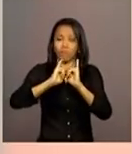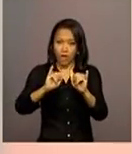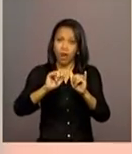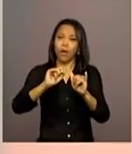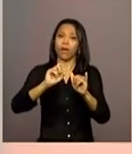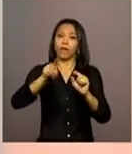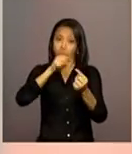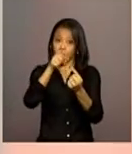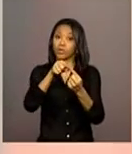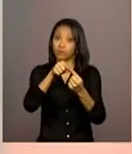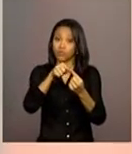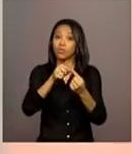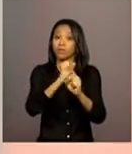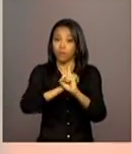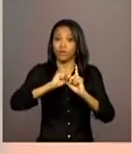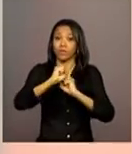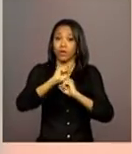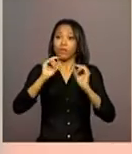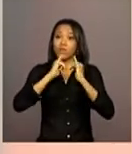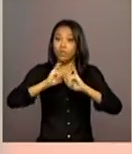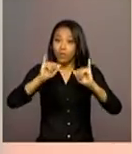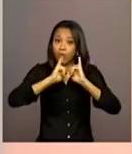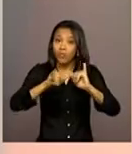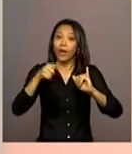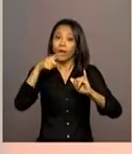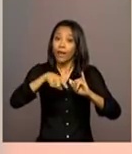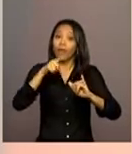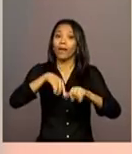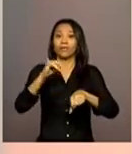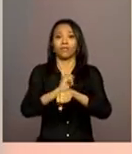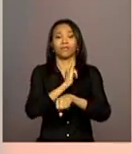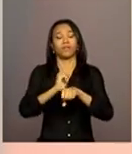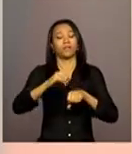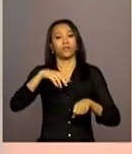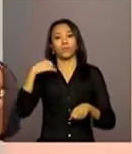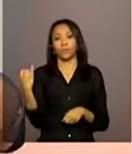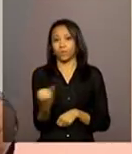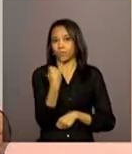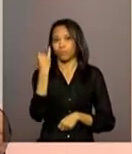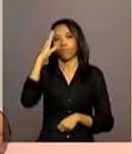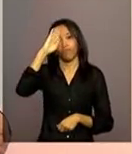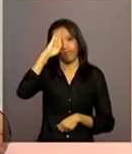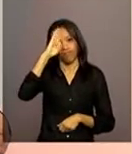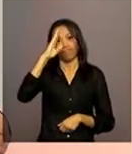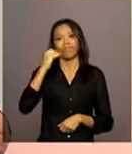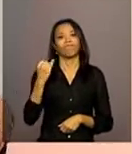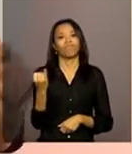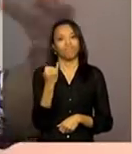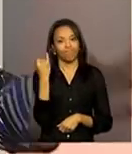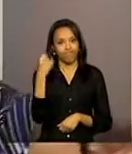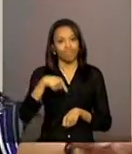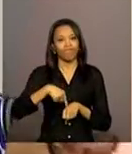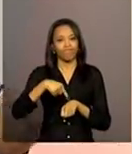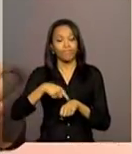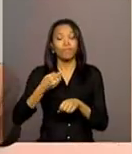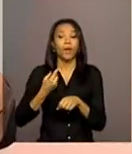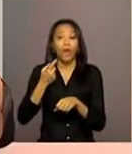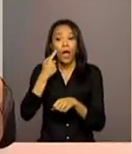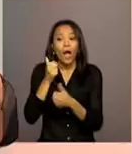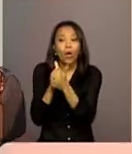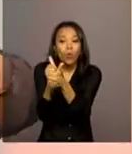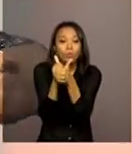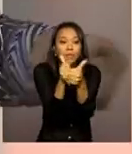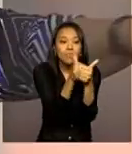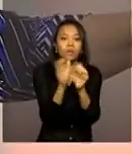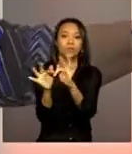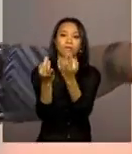A informação é uma é uma ferramenta muito importante para a o acompanhamento familiar e